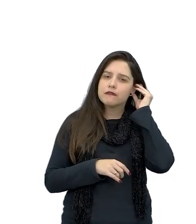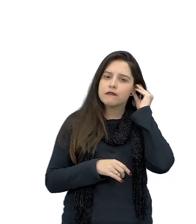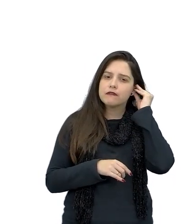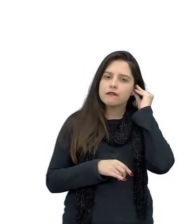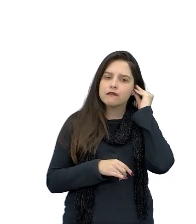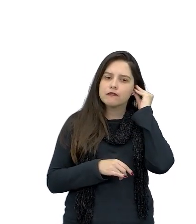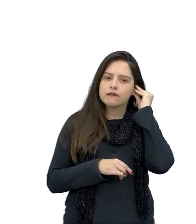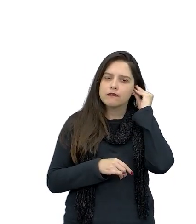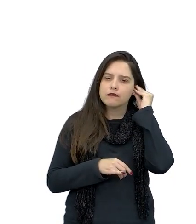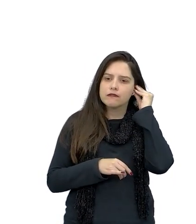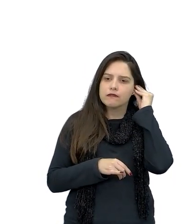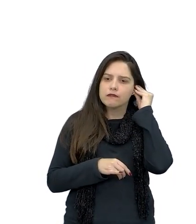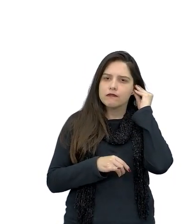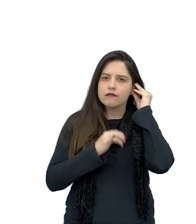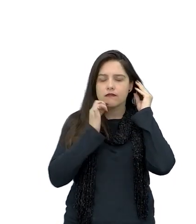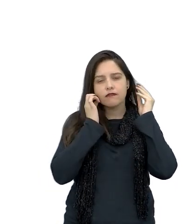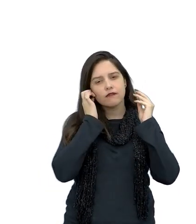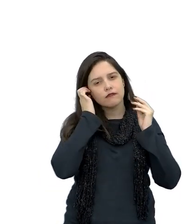devemos observar.